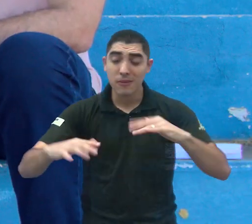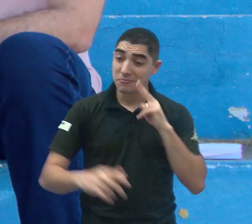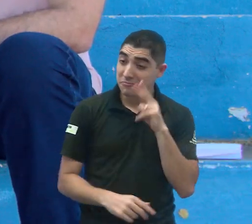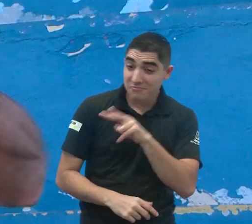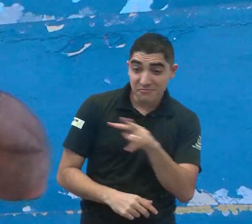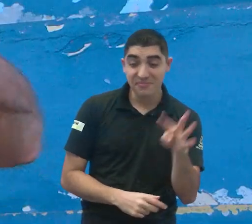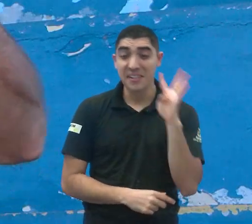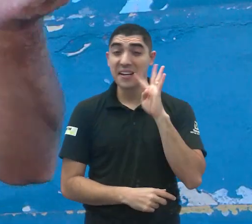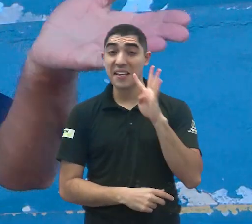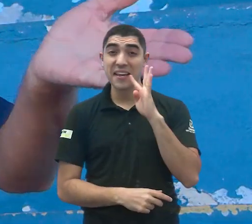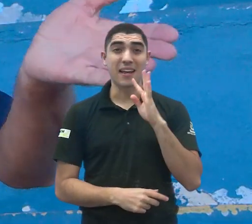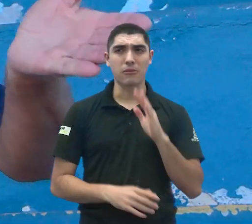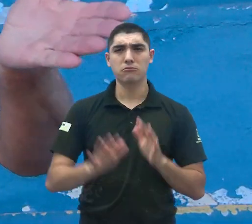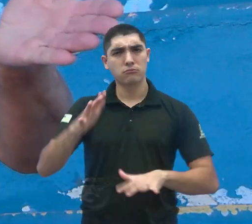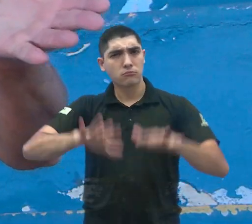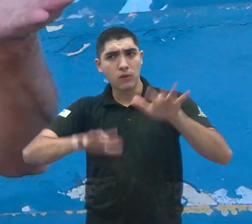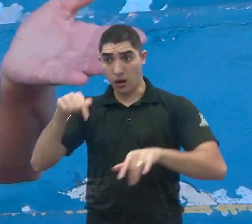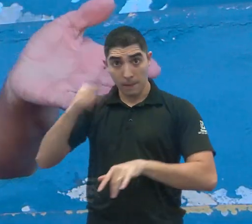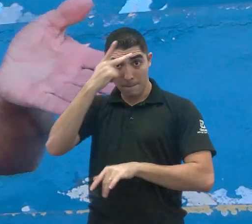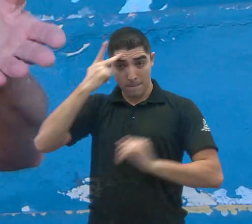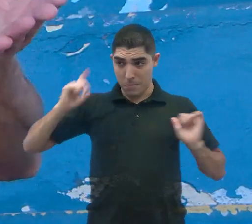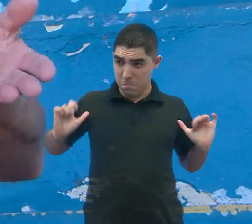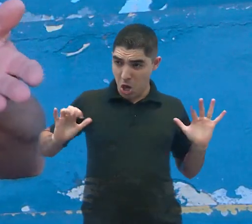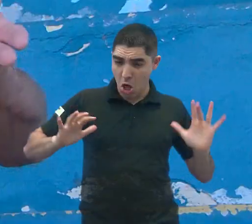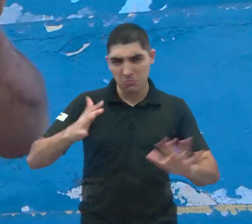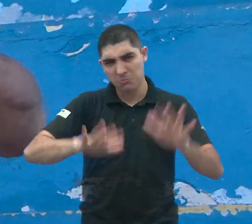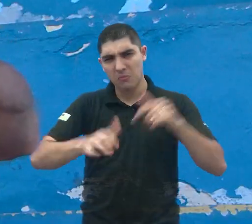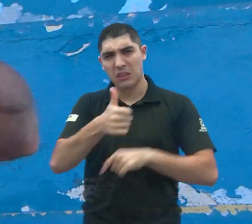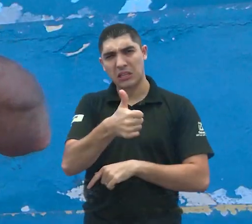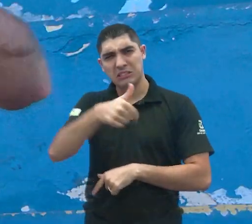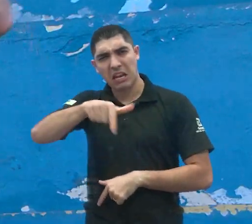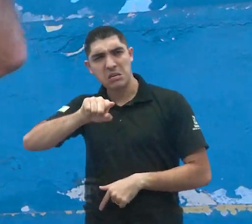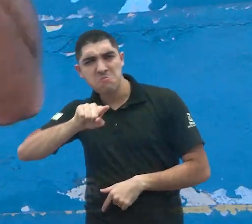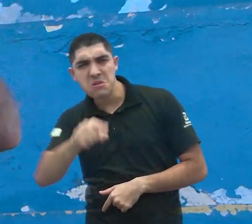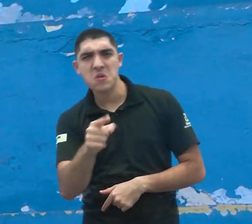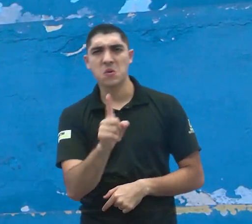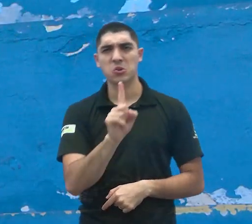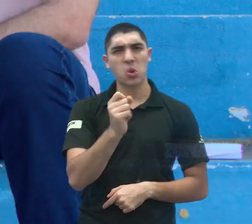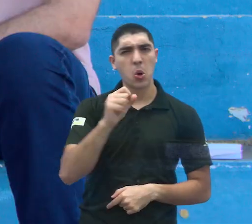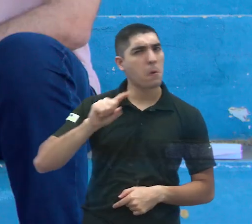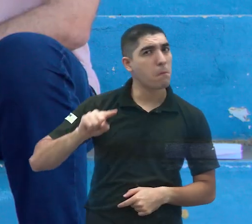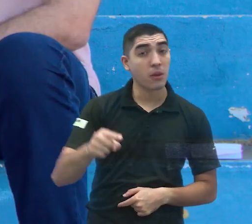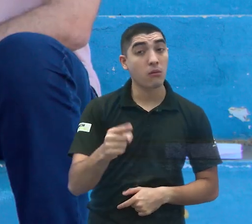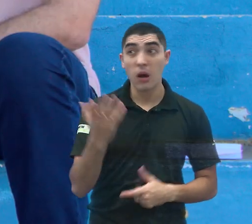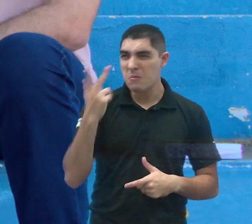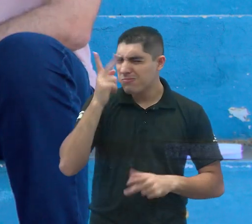época. Chegou até 17, 18, 16 mil pessoas, era normal.